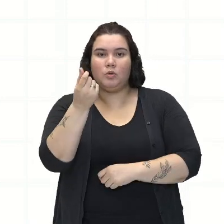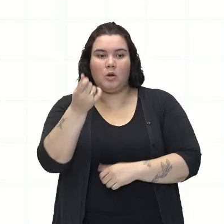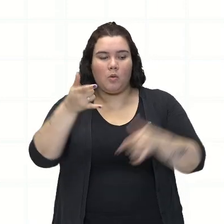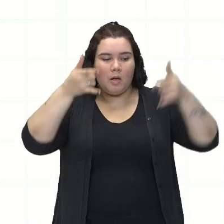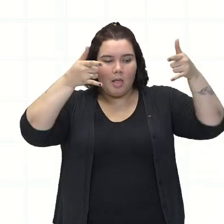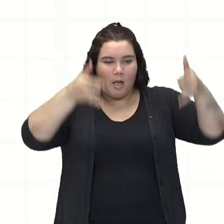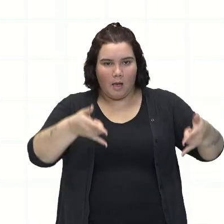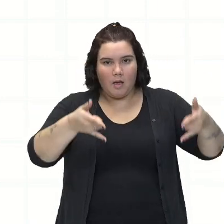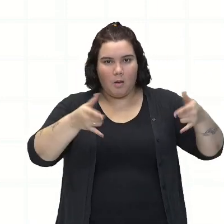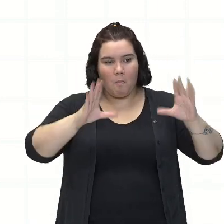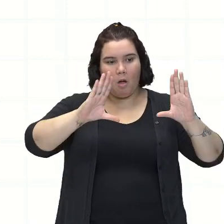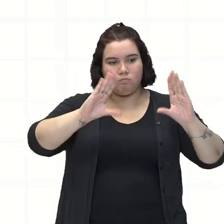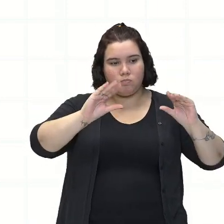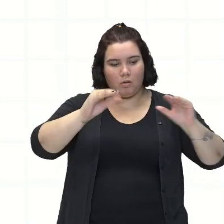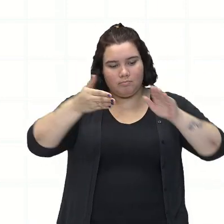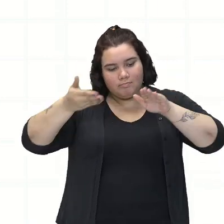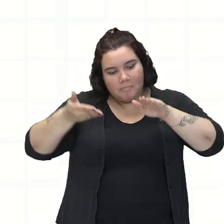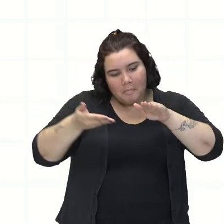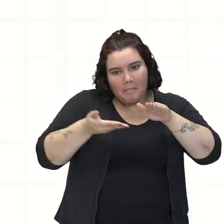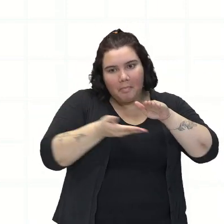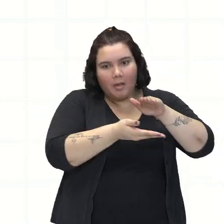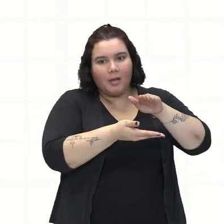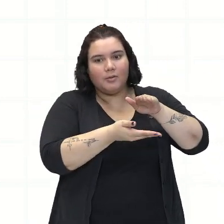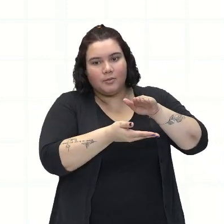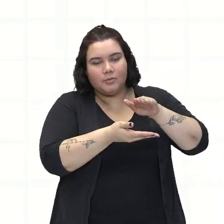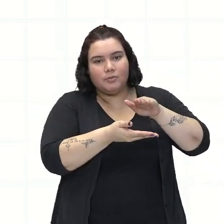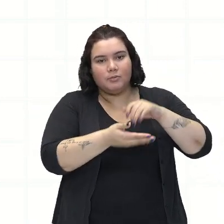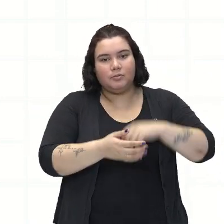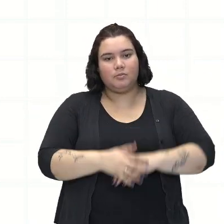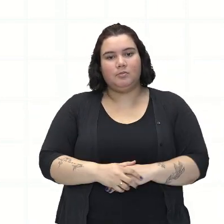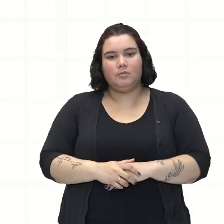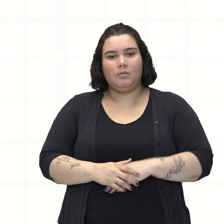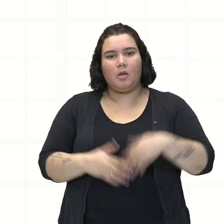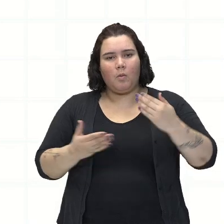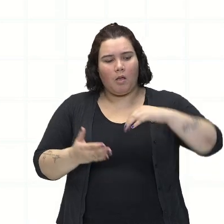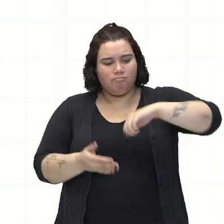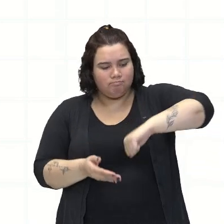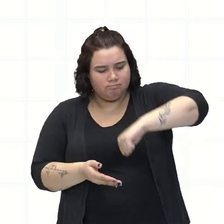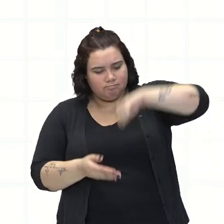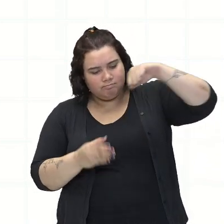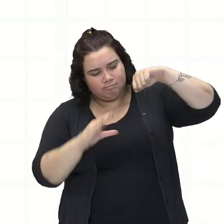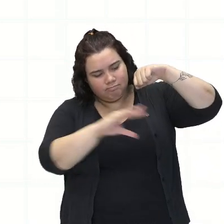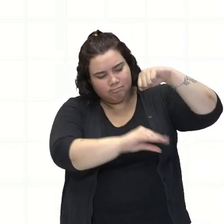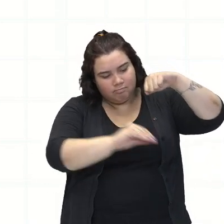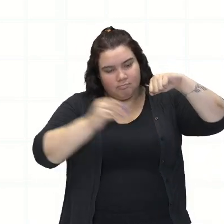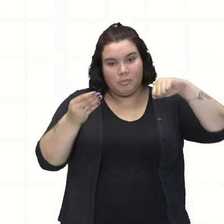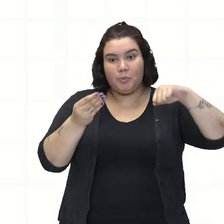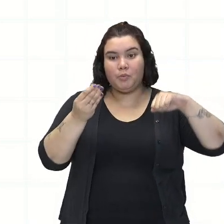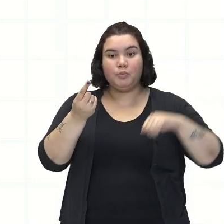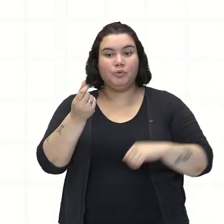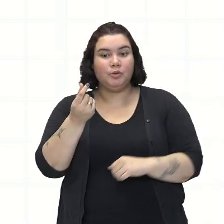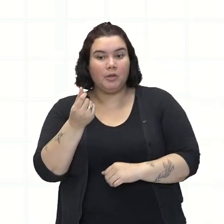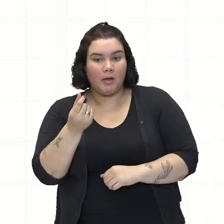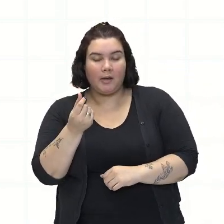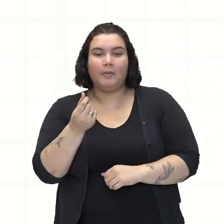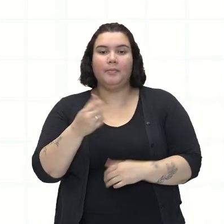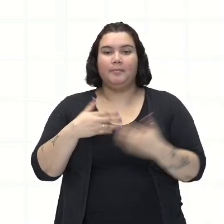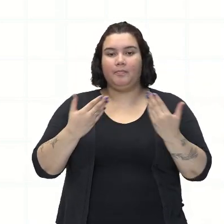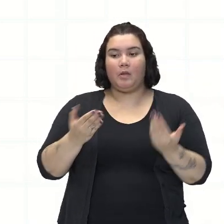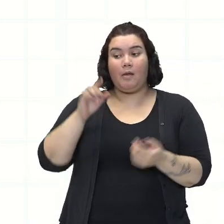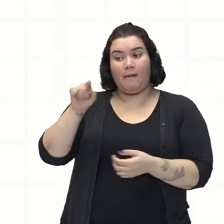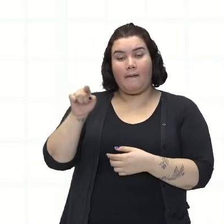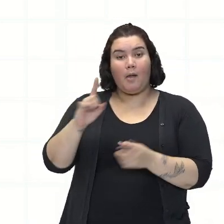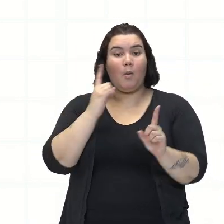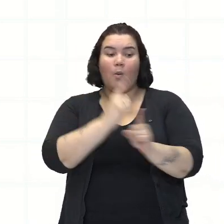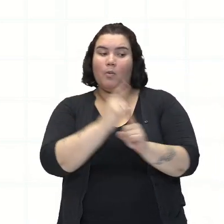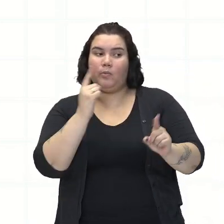nós temos quem faz a ação de encontrar o dinheiro. Não é o Israel, é ele que encontra.